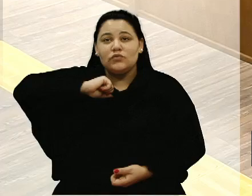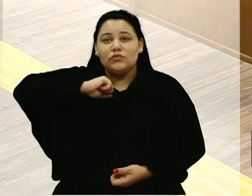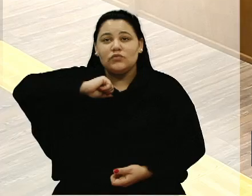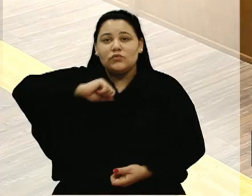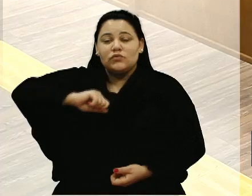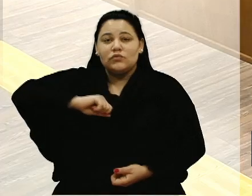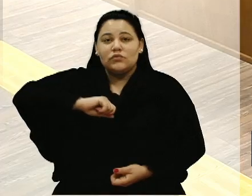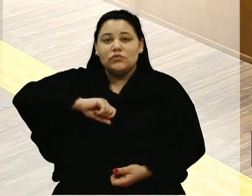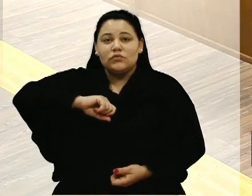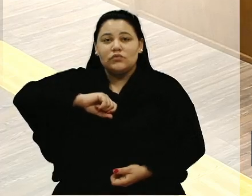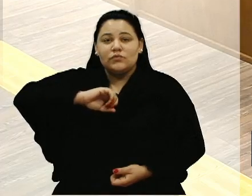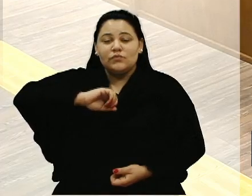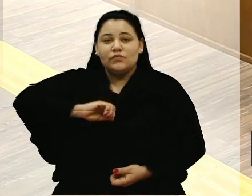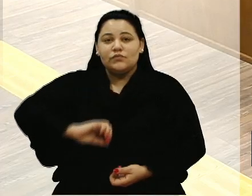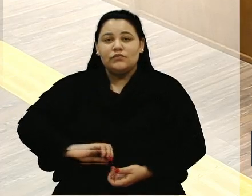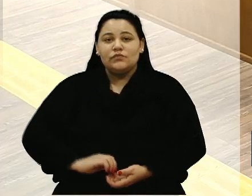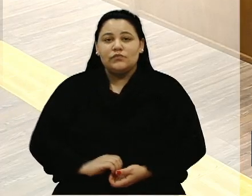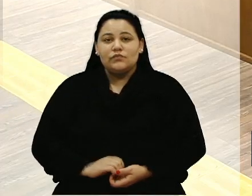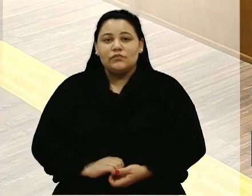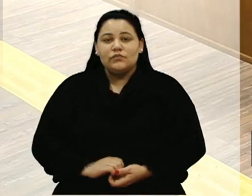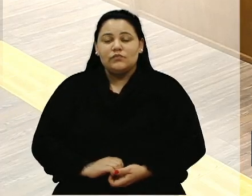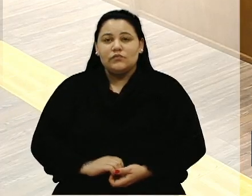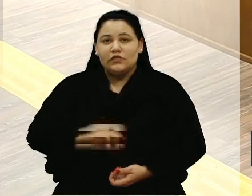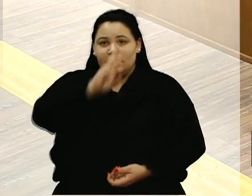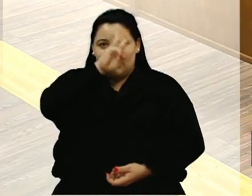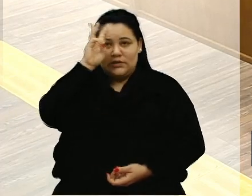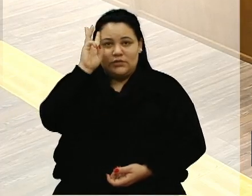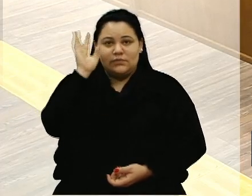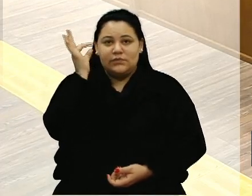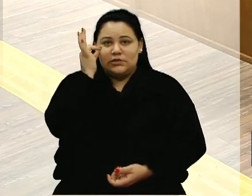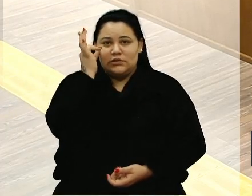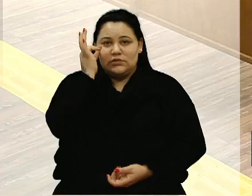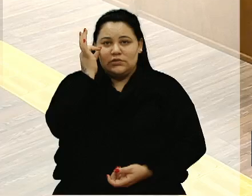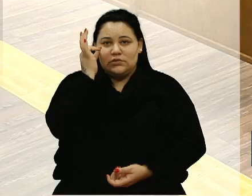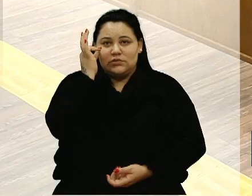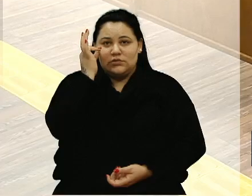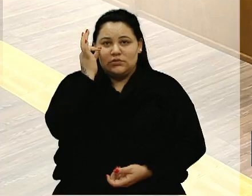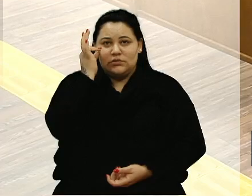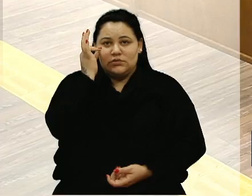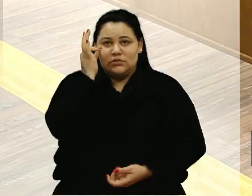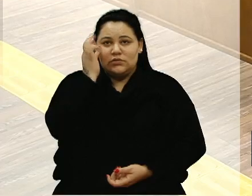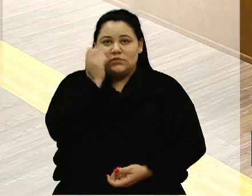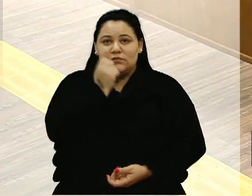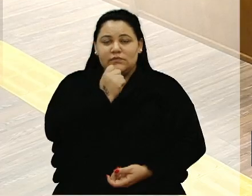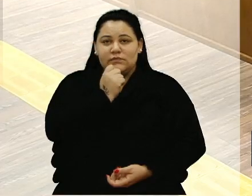presente. Vereador Lucas Gil, presente. Vereador Juliano Valim, presente.